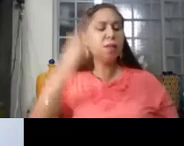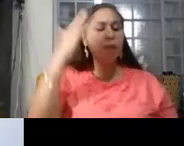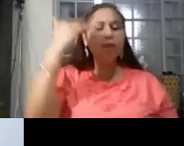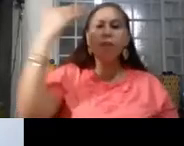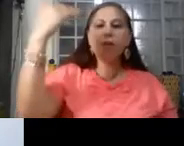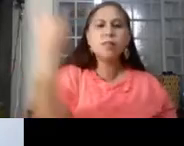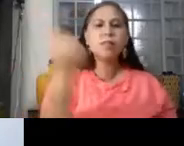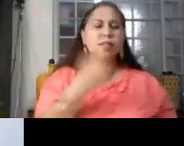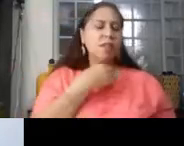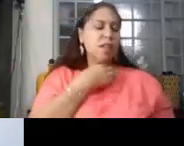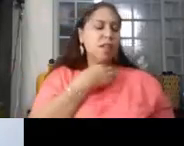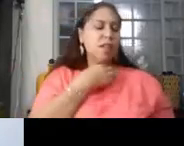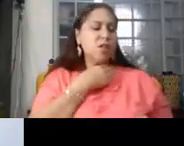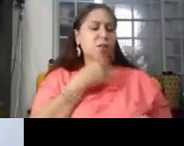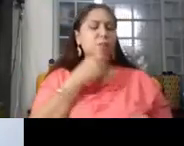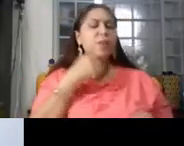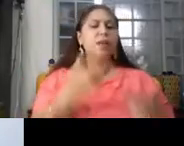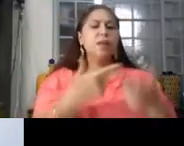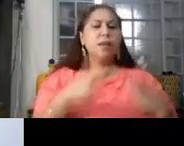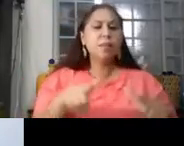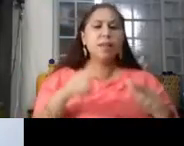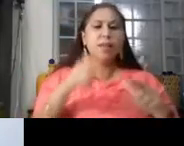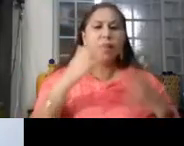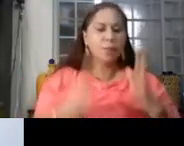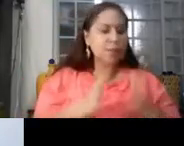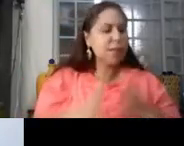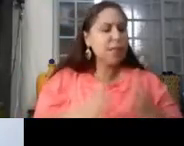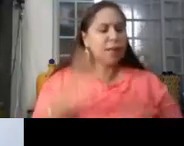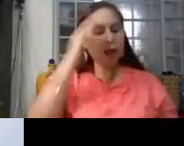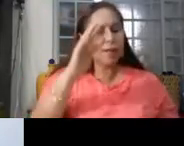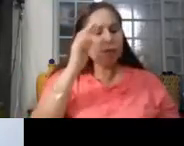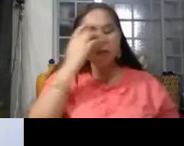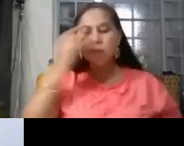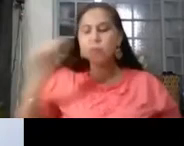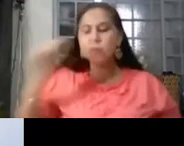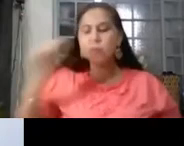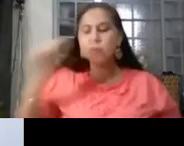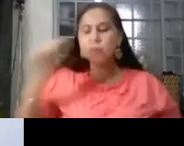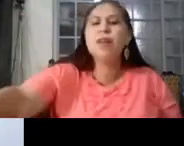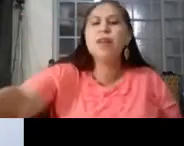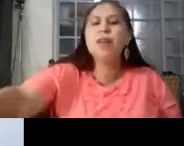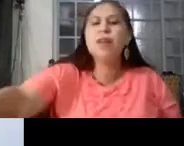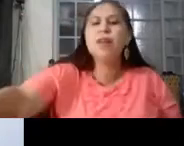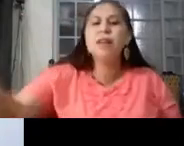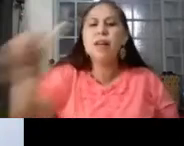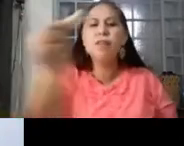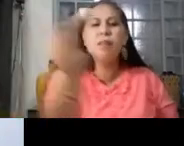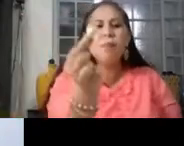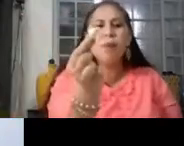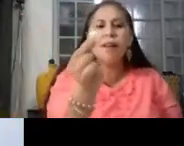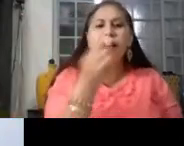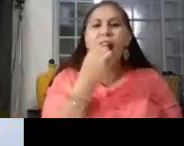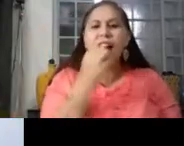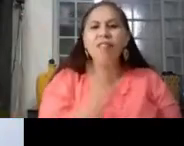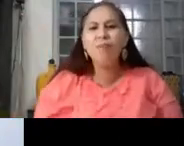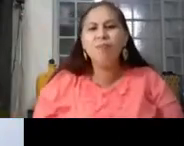bem famosas nessa questão da gramática da Libras. Quem lembra? Quem são essas duas autoras? Vai ganhar uma pipoca.